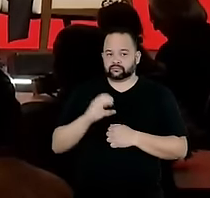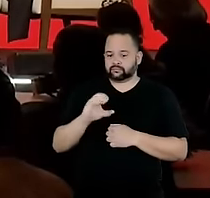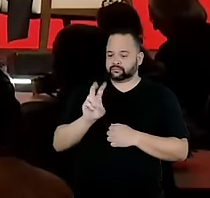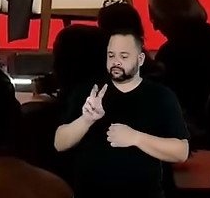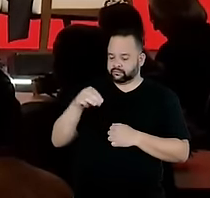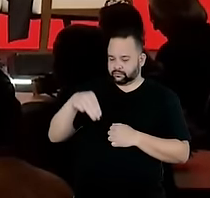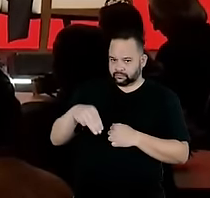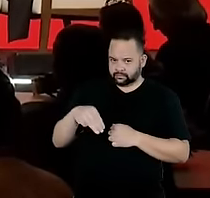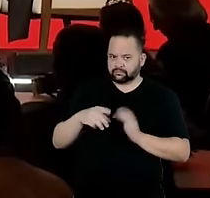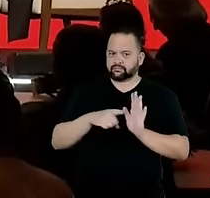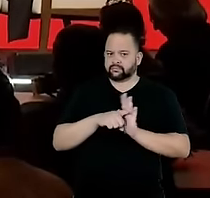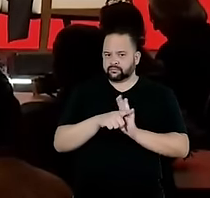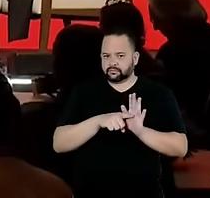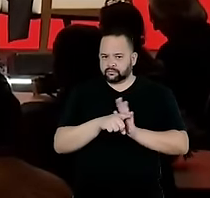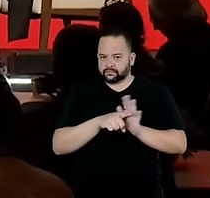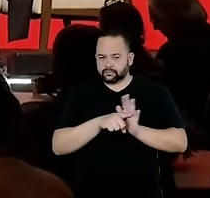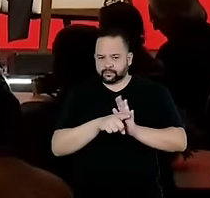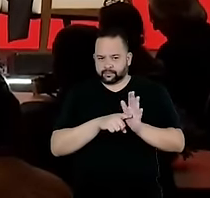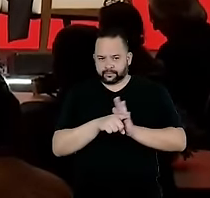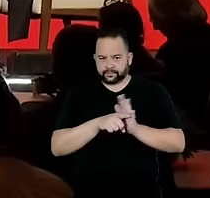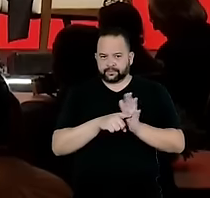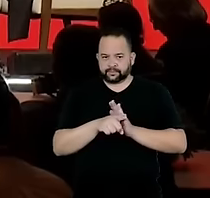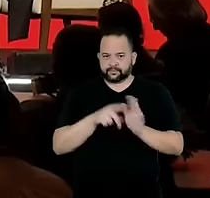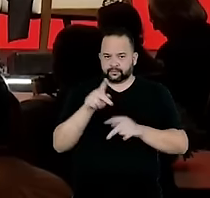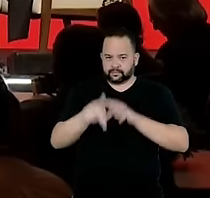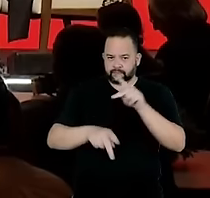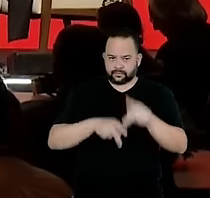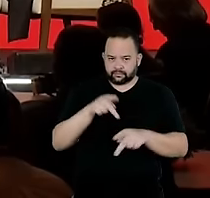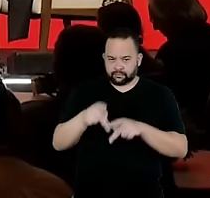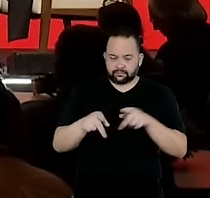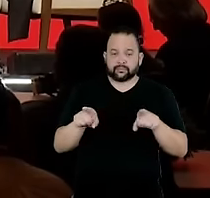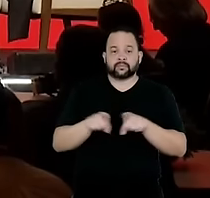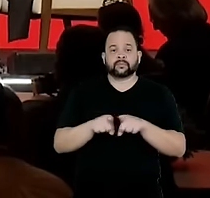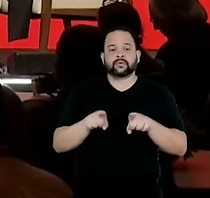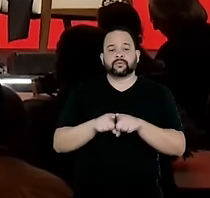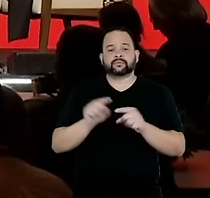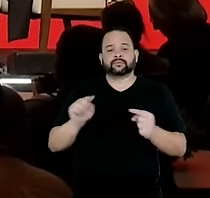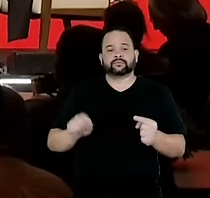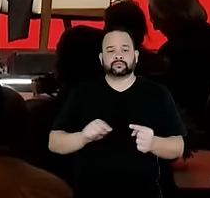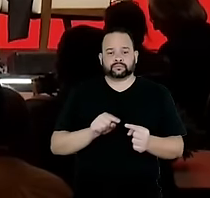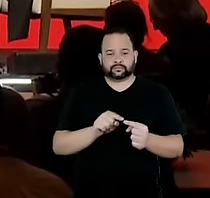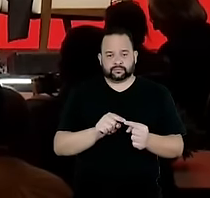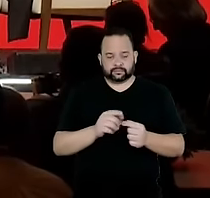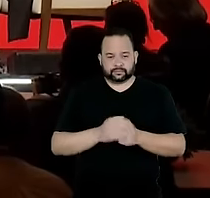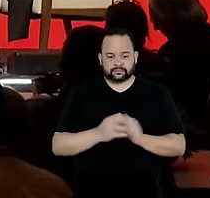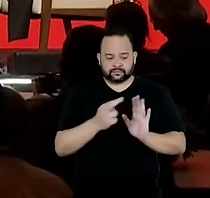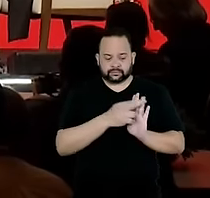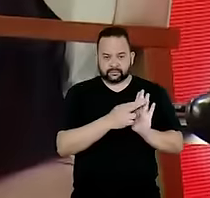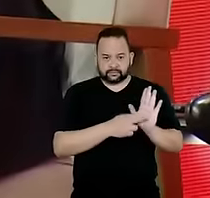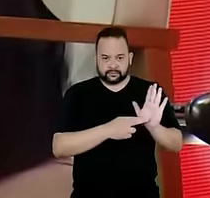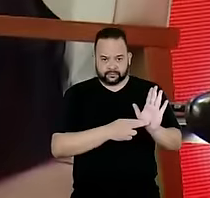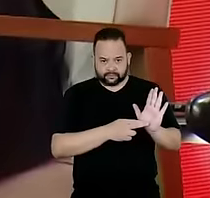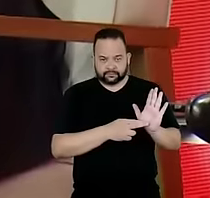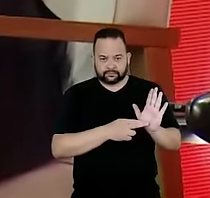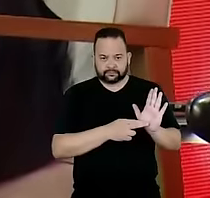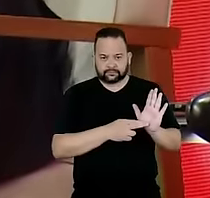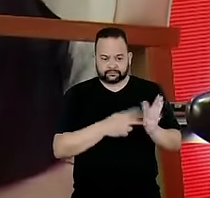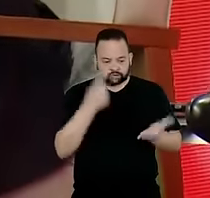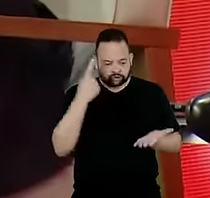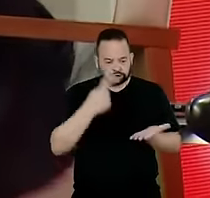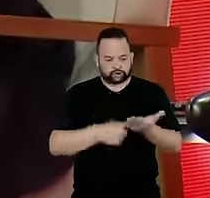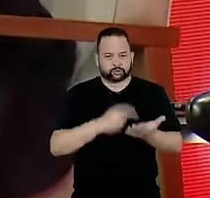audiência pública uma análise de impacto regulatório com objetivo de que essas regras se tornem de cumprimento obrigatório a partir de